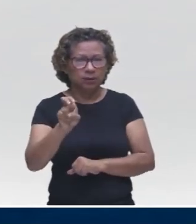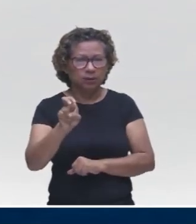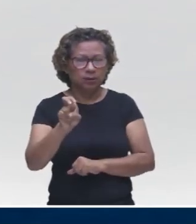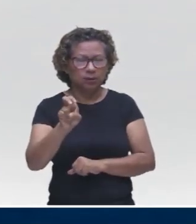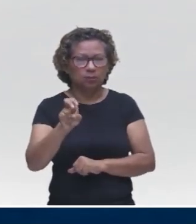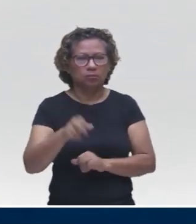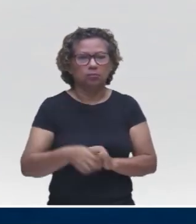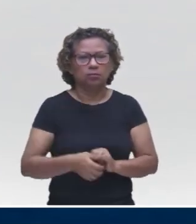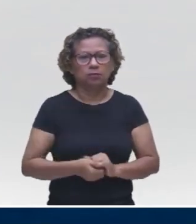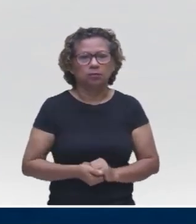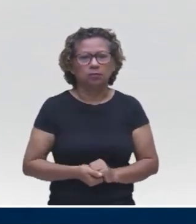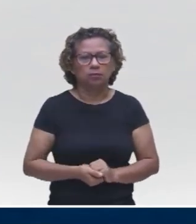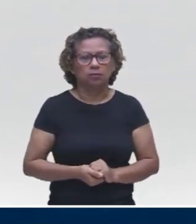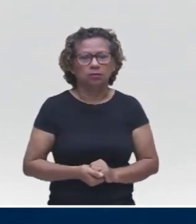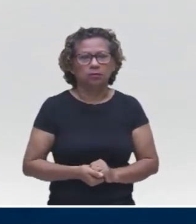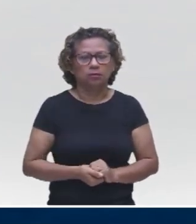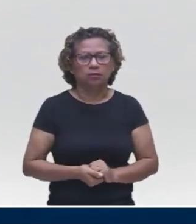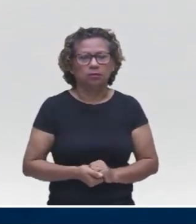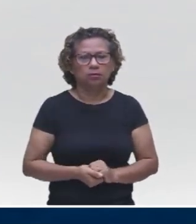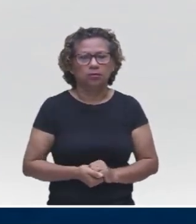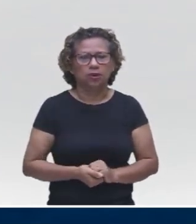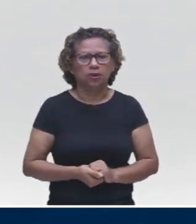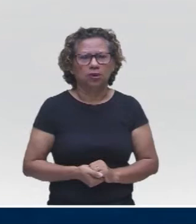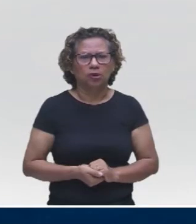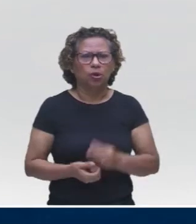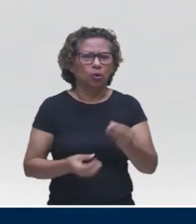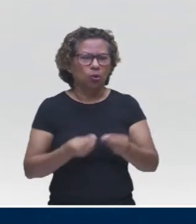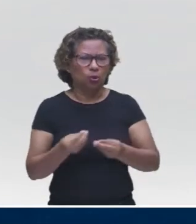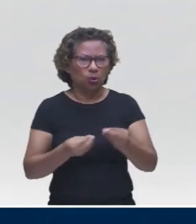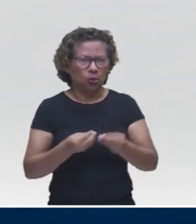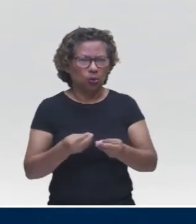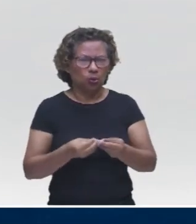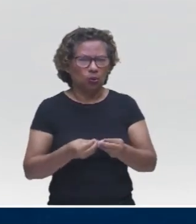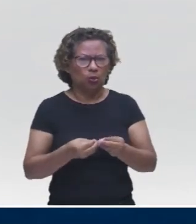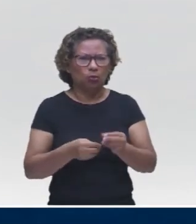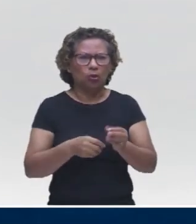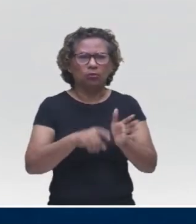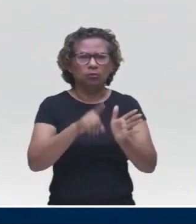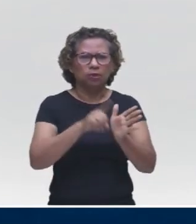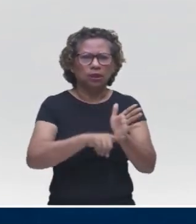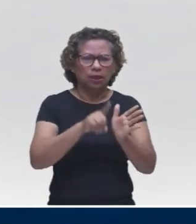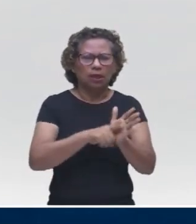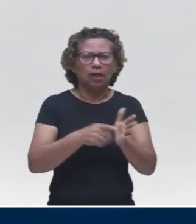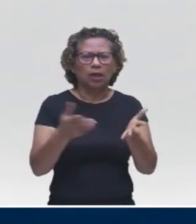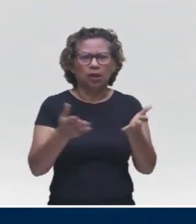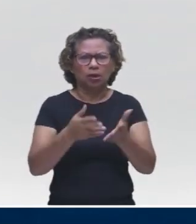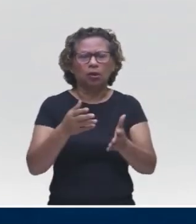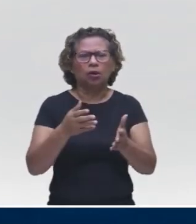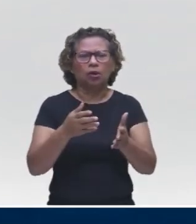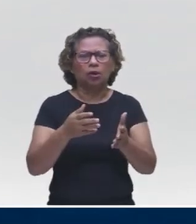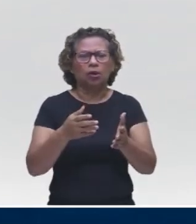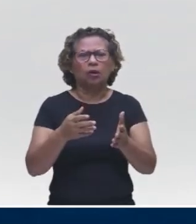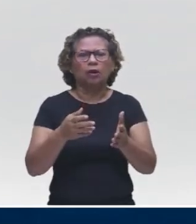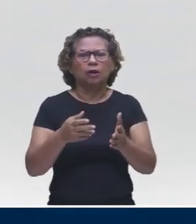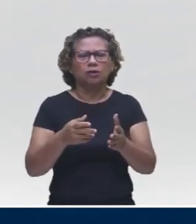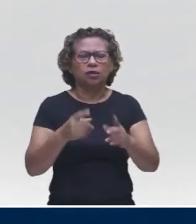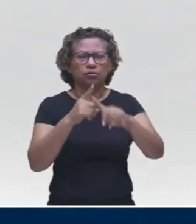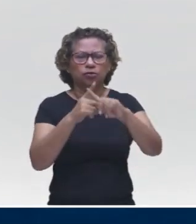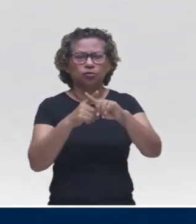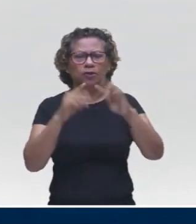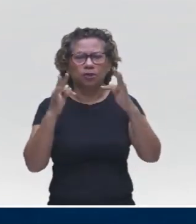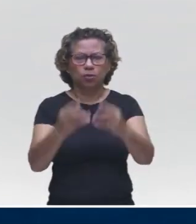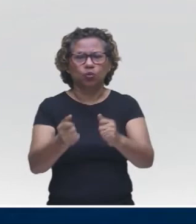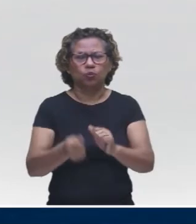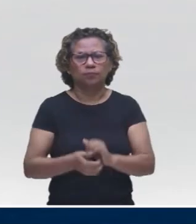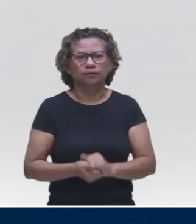Como o termo que define a equação é negativo, nós vamos multiplicar todo mundo por menos 1. E nós passamos a